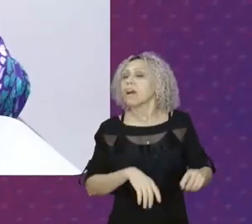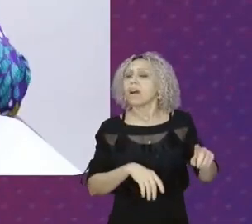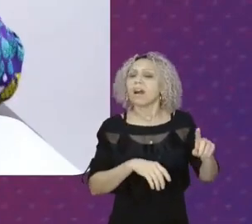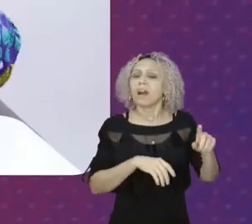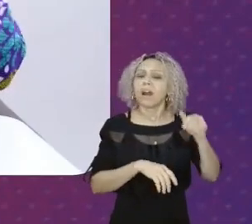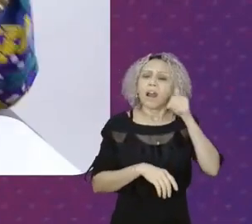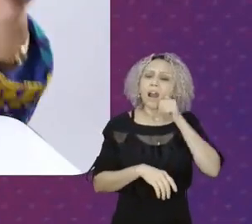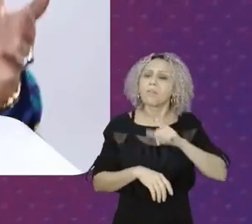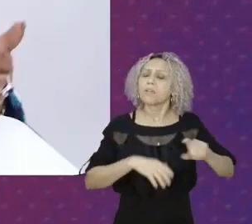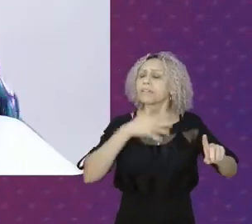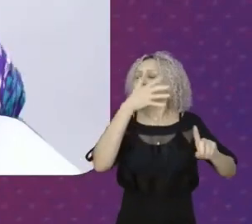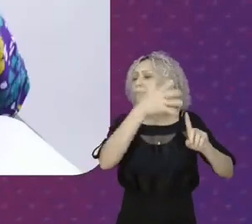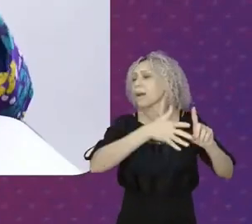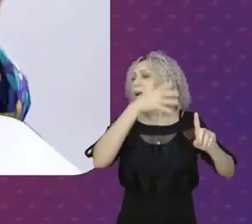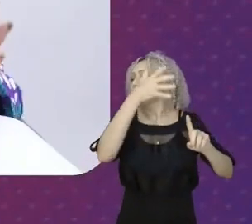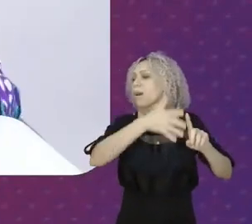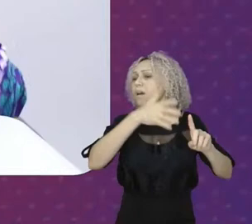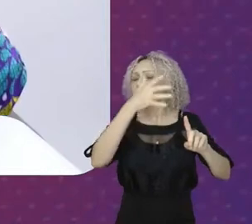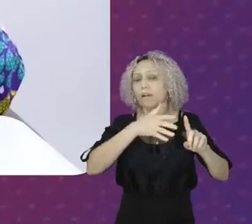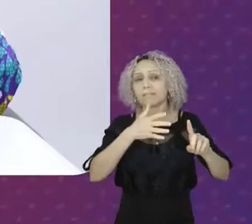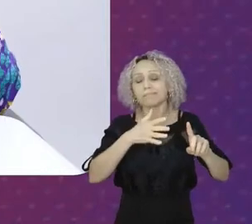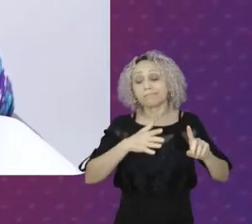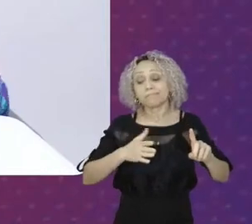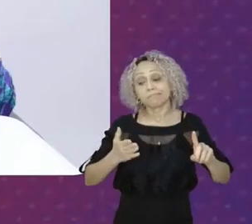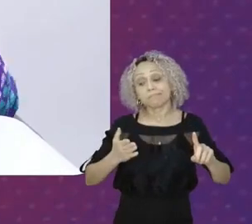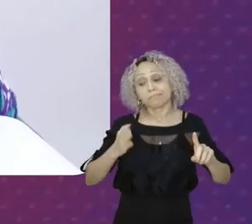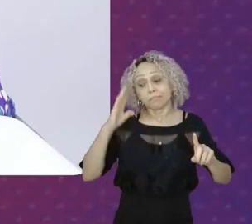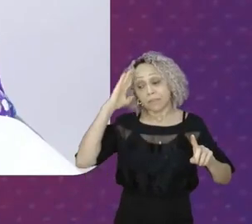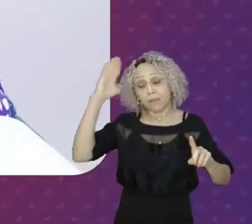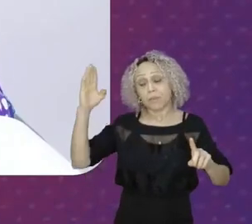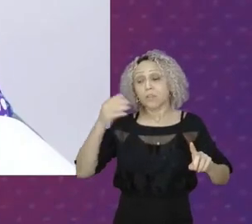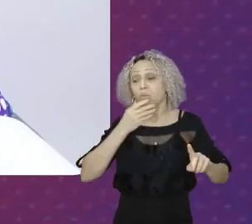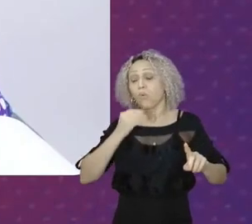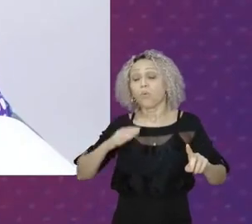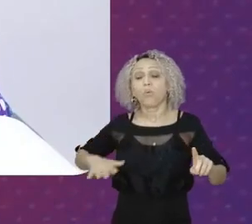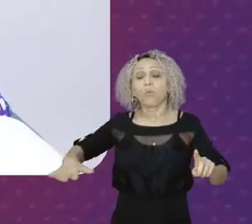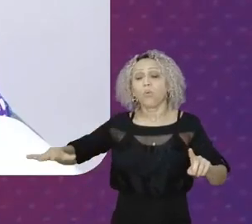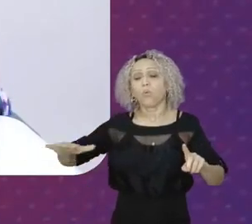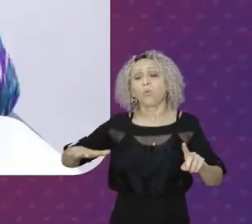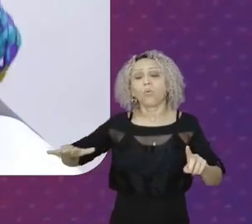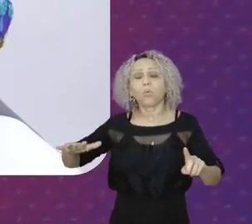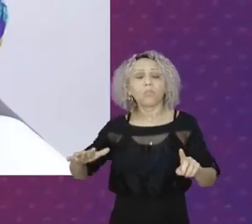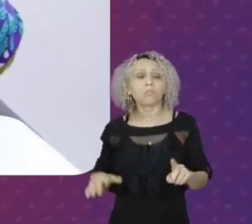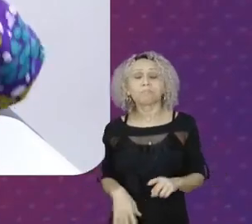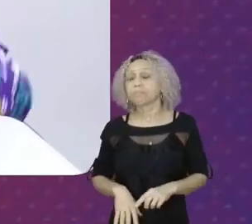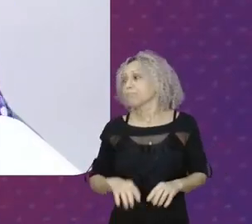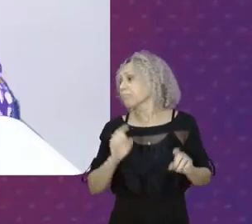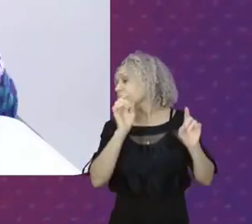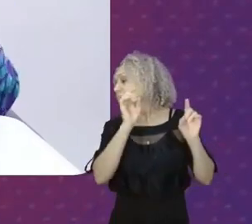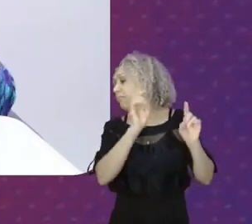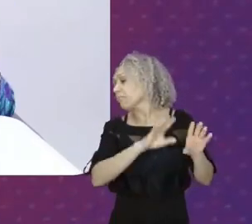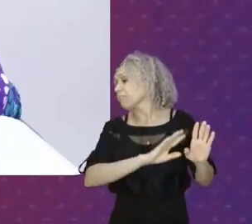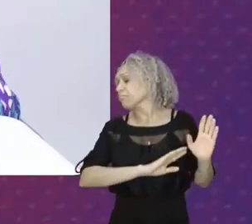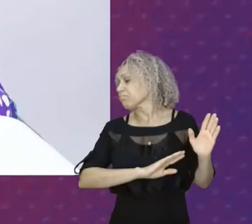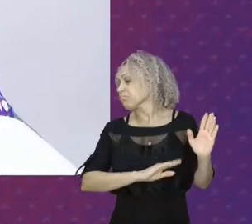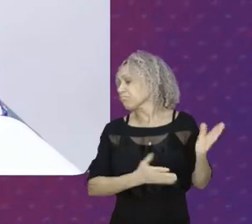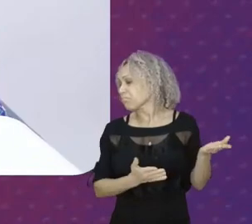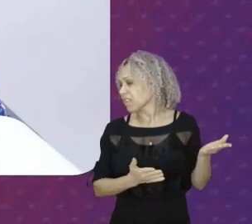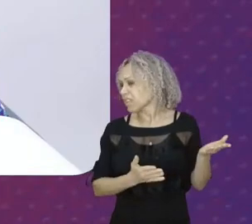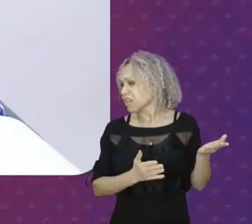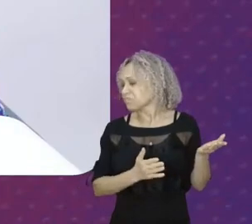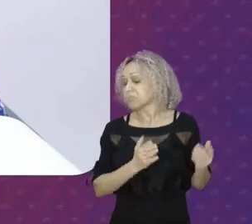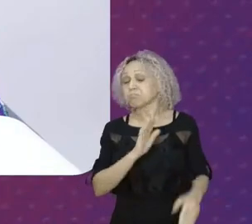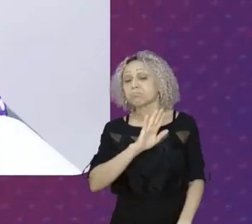fala, sobretudo os homens, né? Começam a falar e não te dão a devida atenção que dão quando um homem está